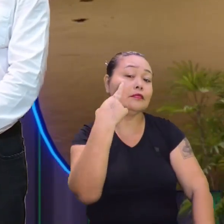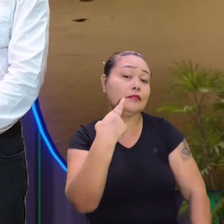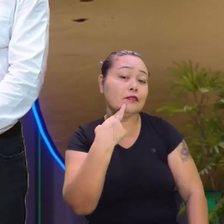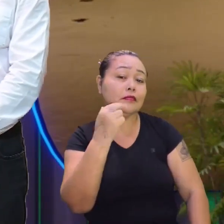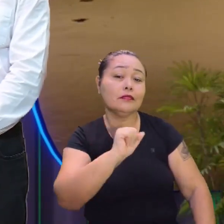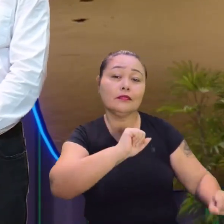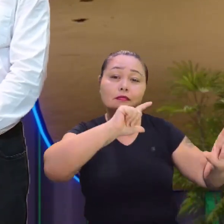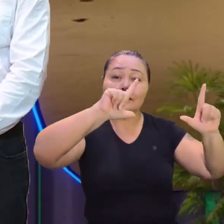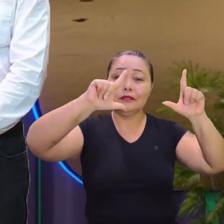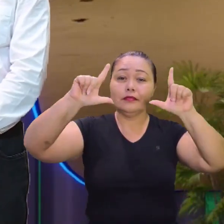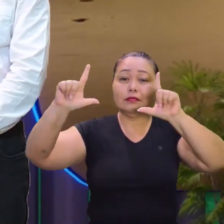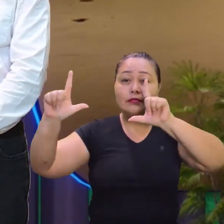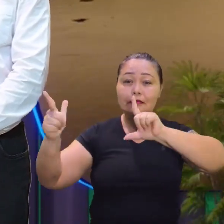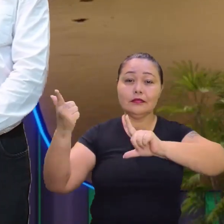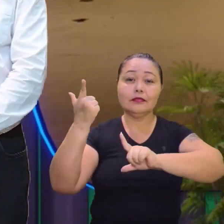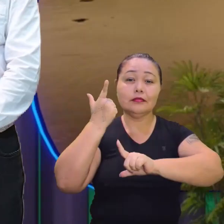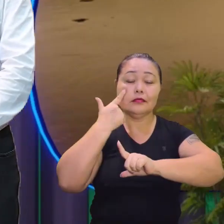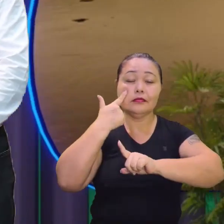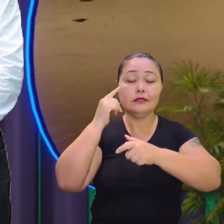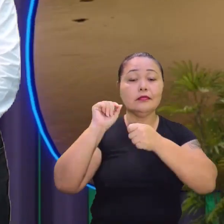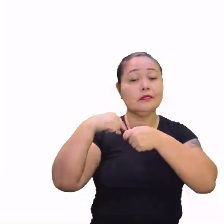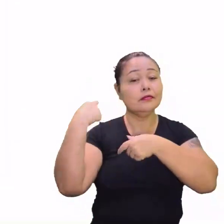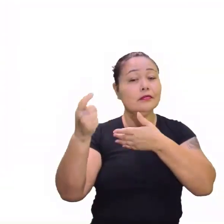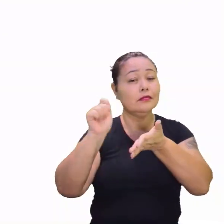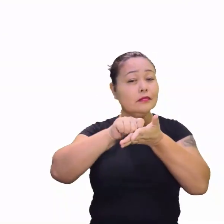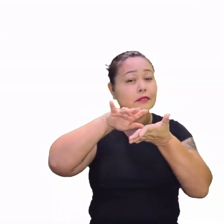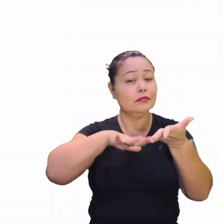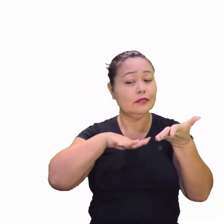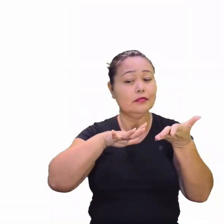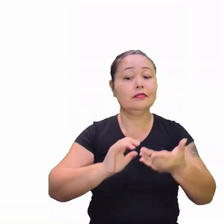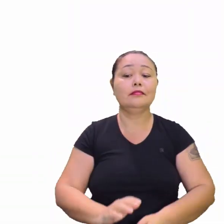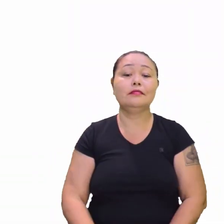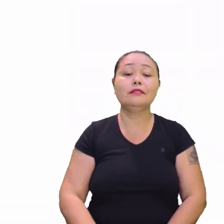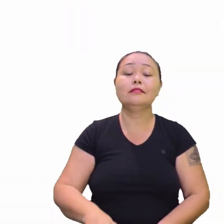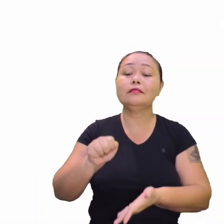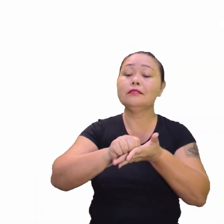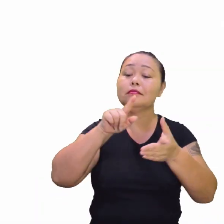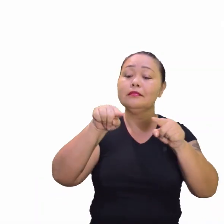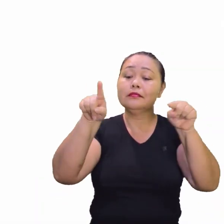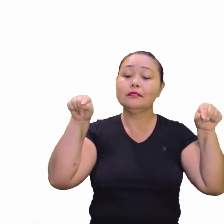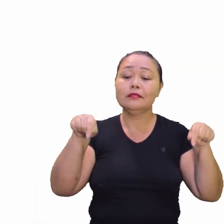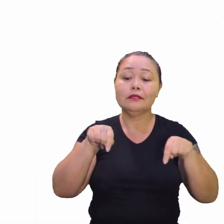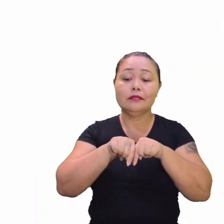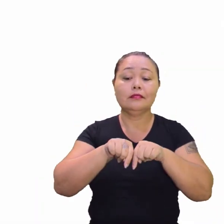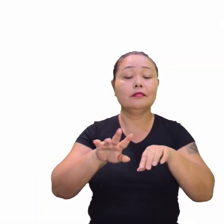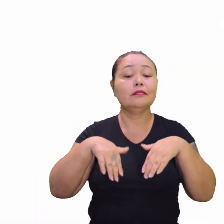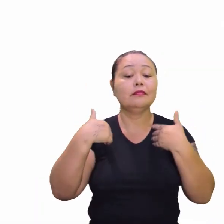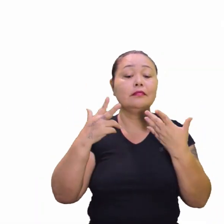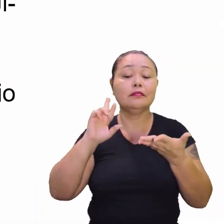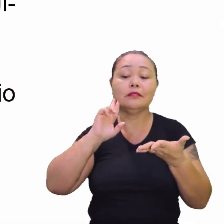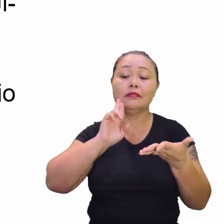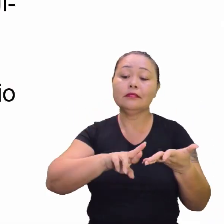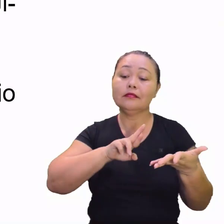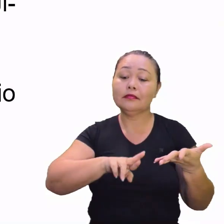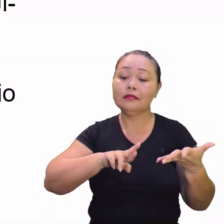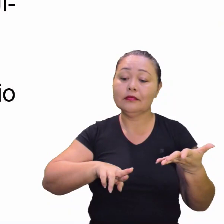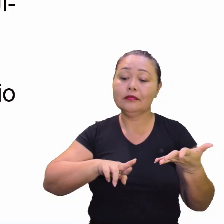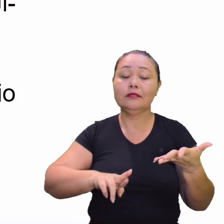lá no quadro fazer a conferência agora da nossa atividade, galera. Atividade de sala,